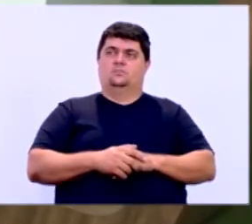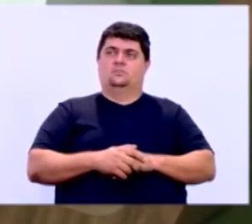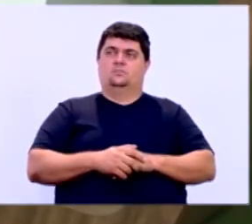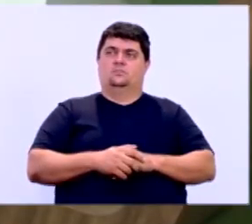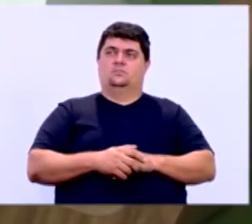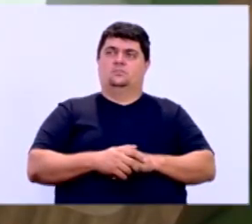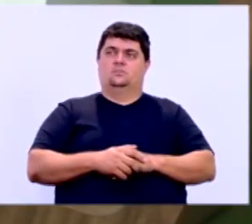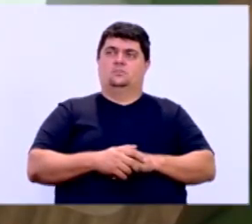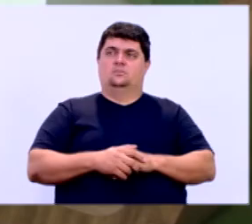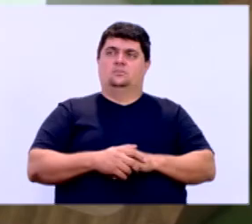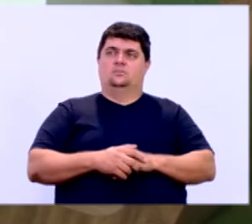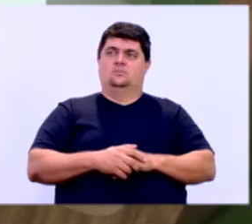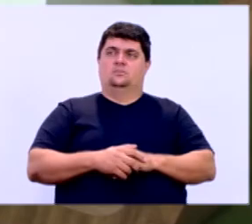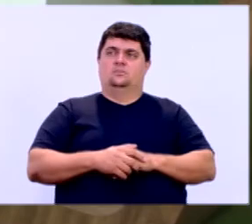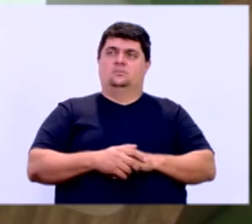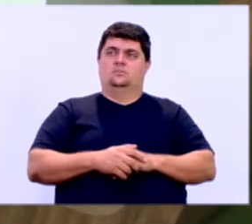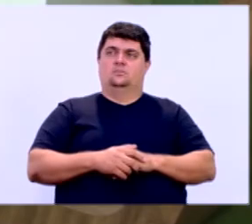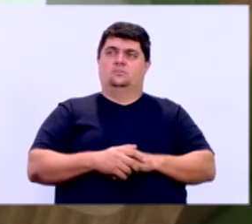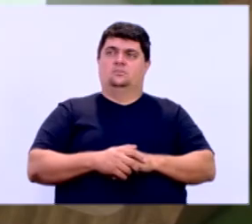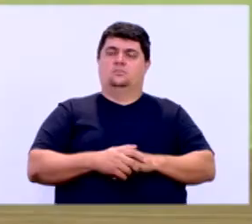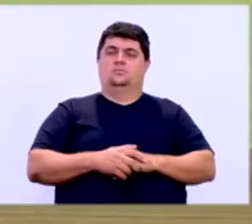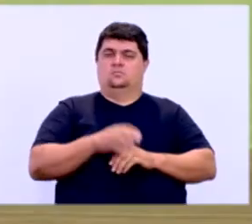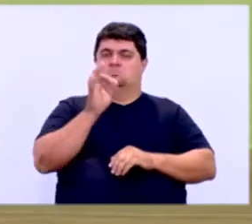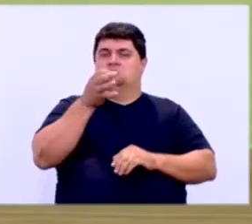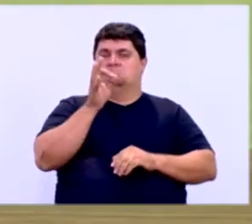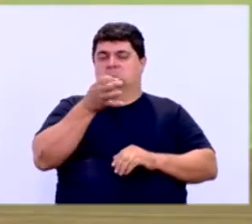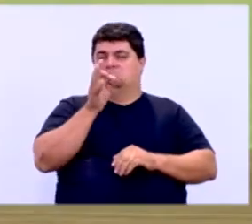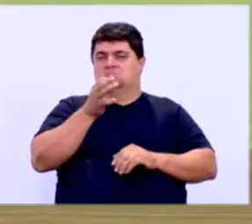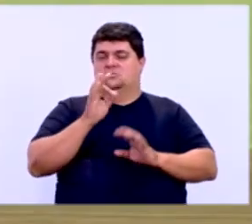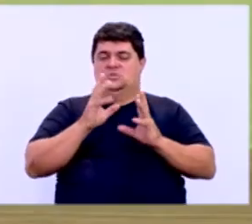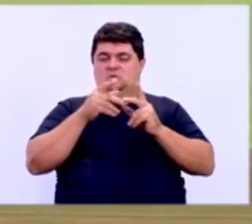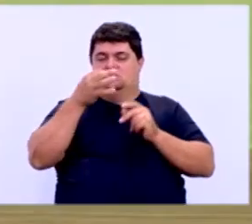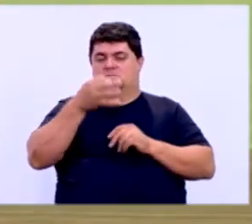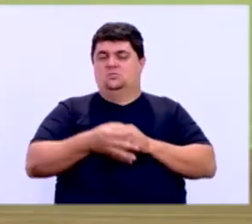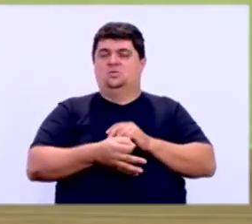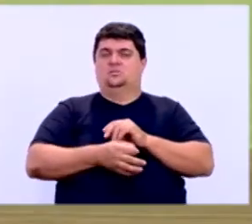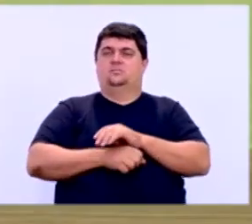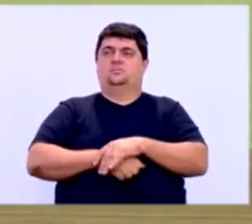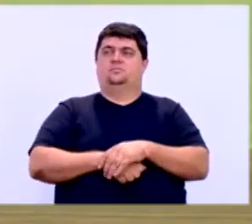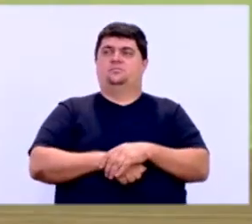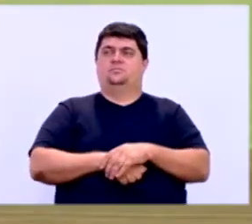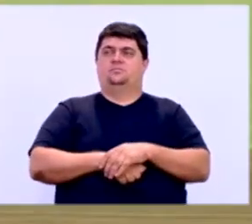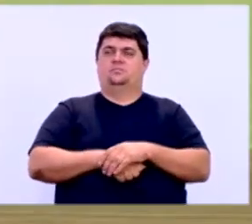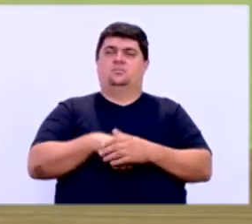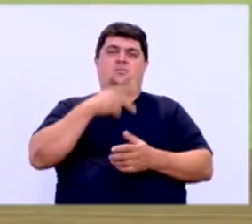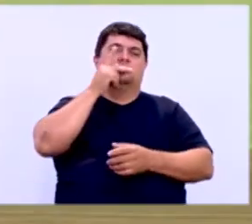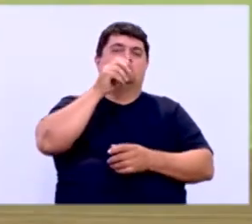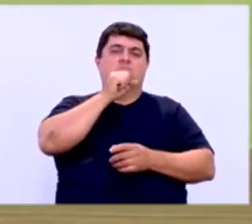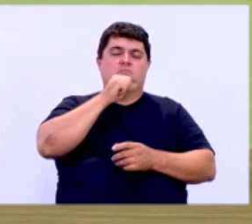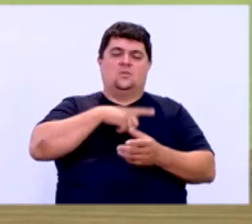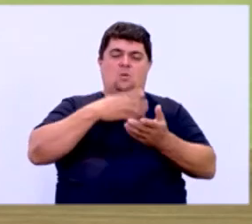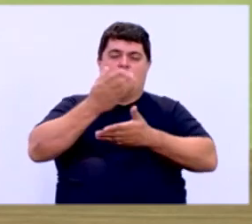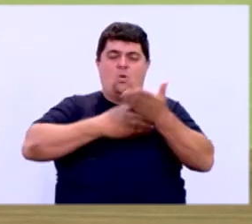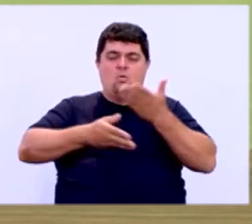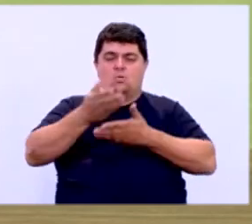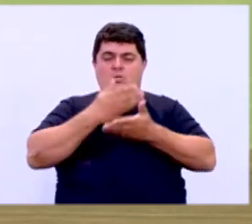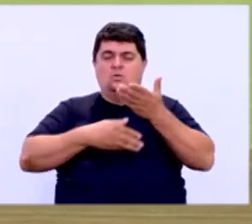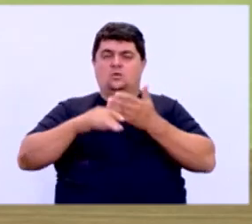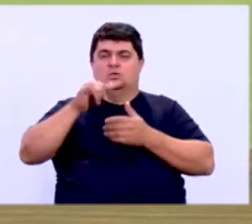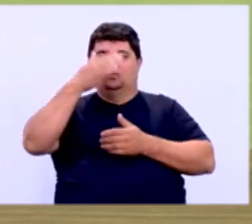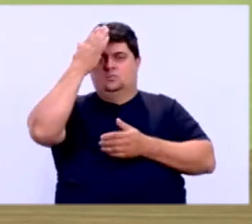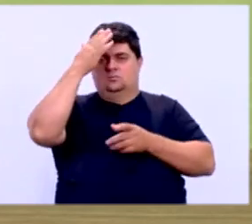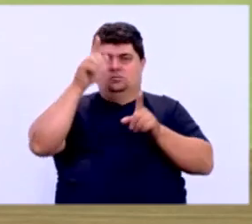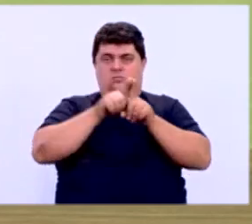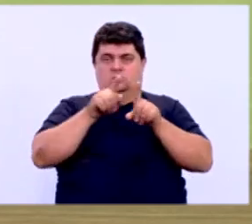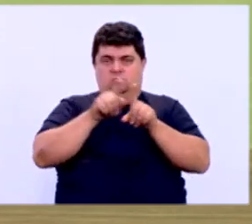Acertaram essa questão? Sim, o pessoal está acertando. O pessoal do Zona Norte interagindo bastante, de Paraná